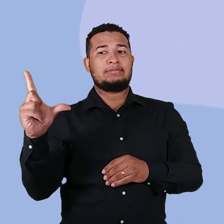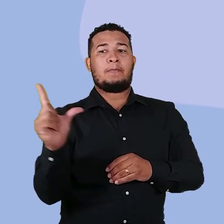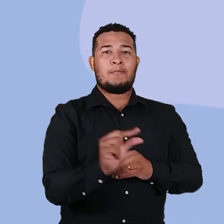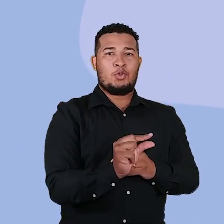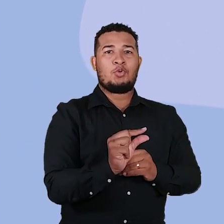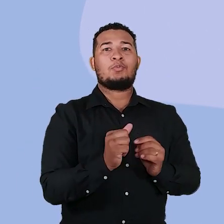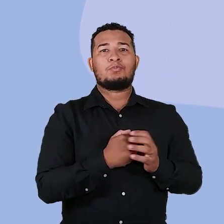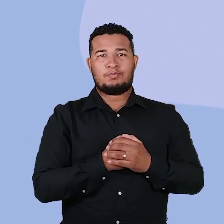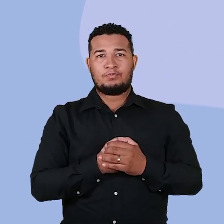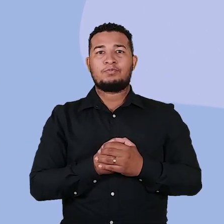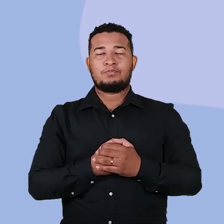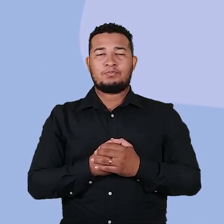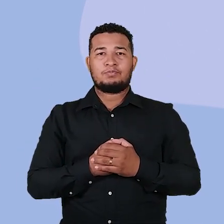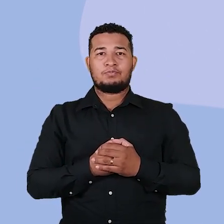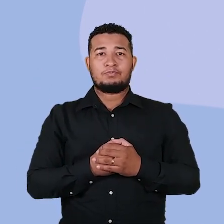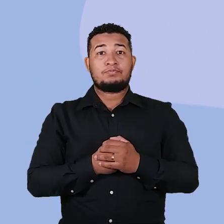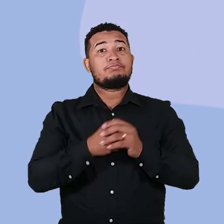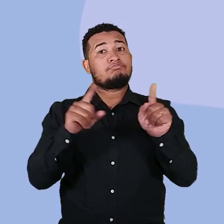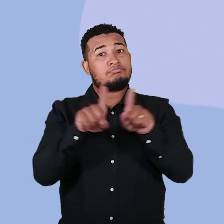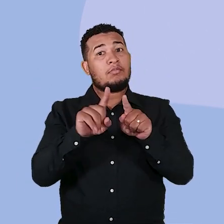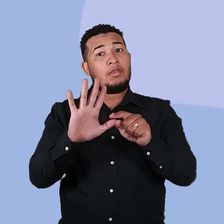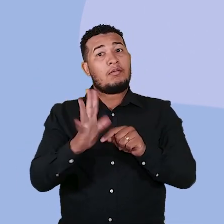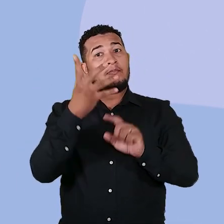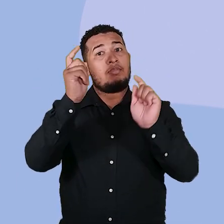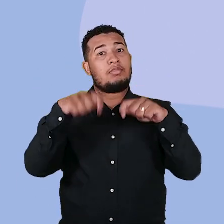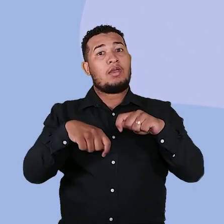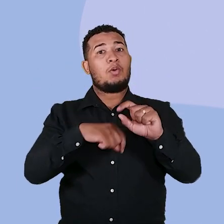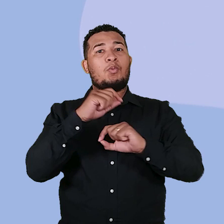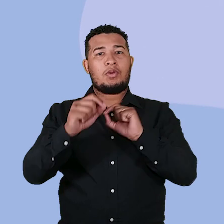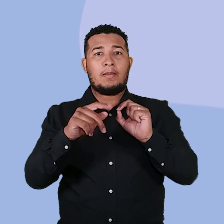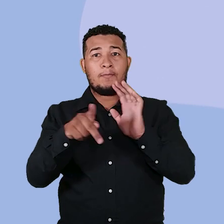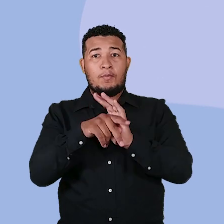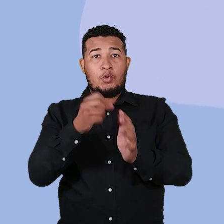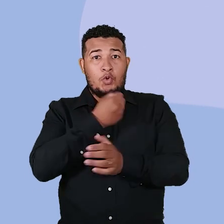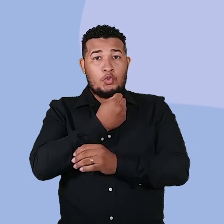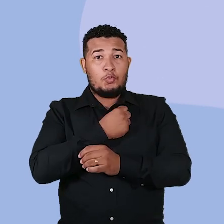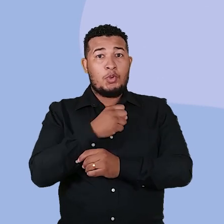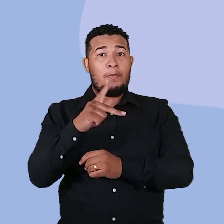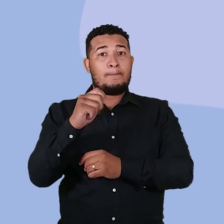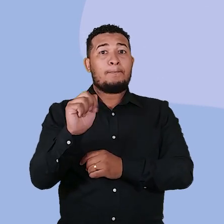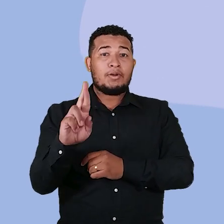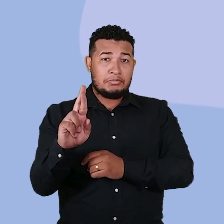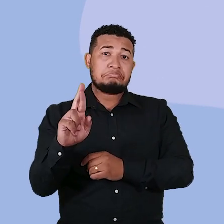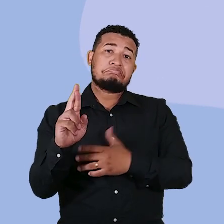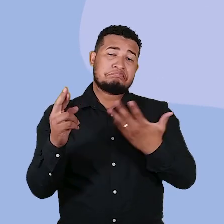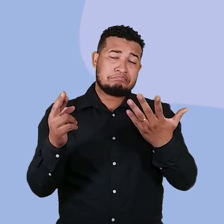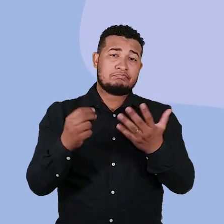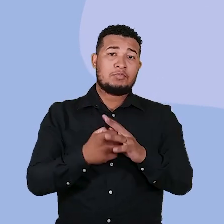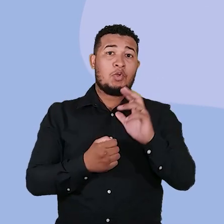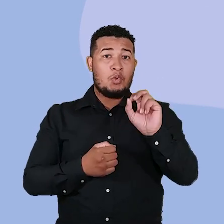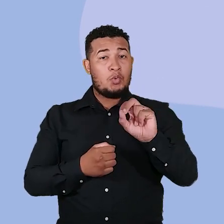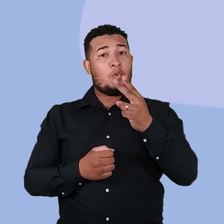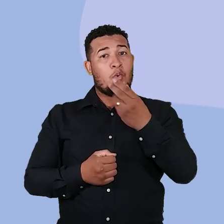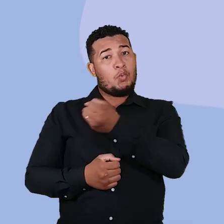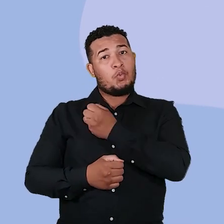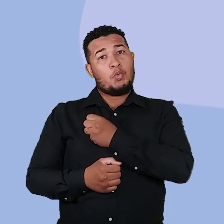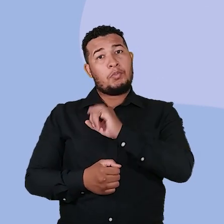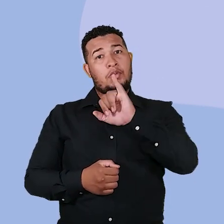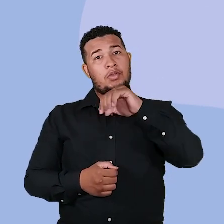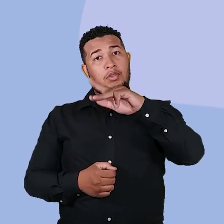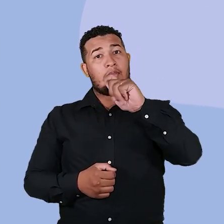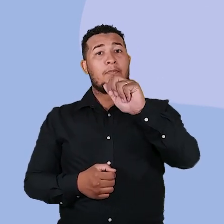maior que 15 e também pode cair o número par ou